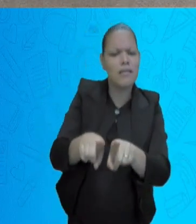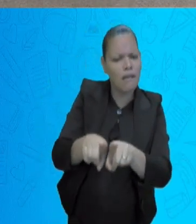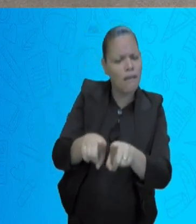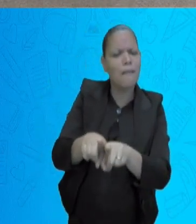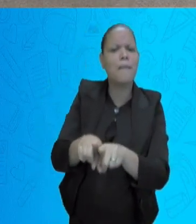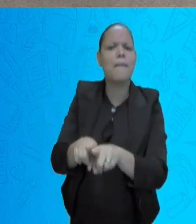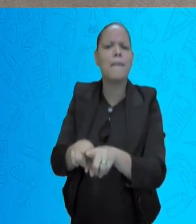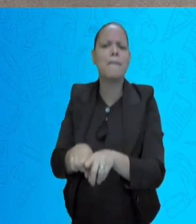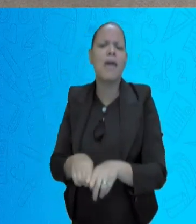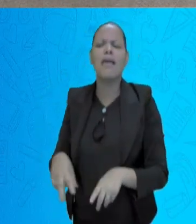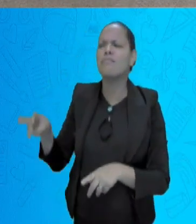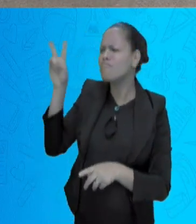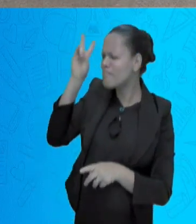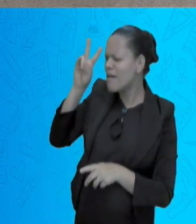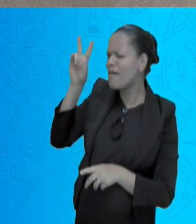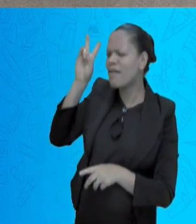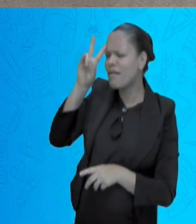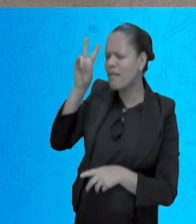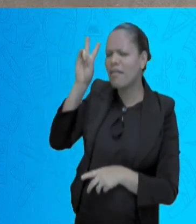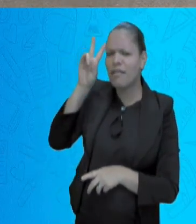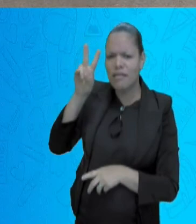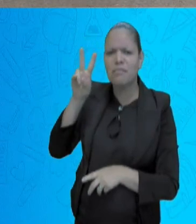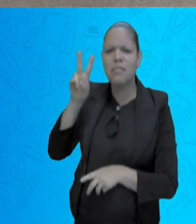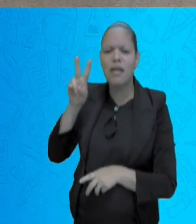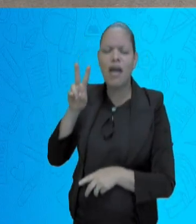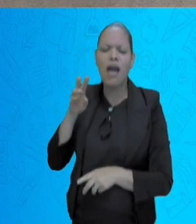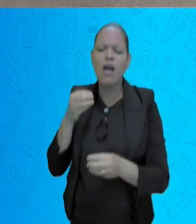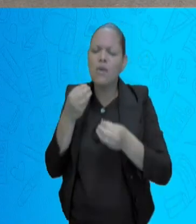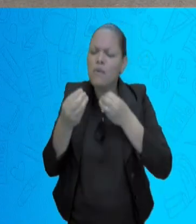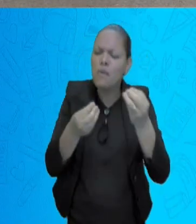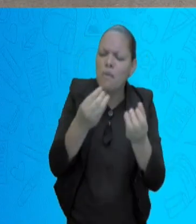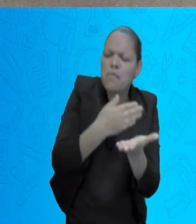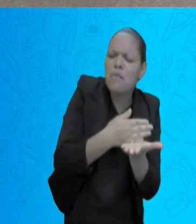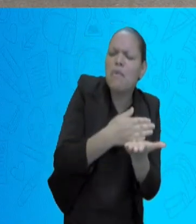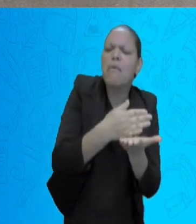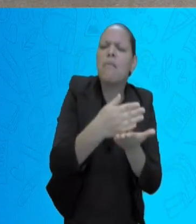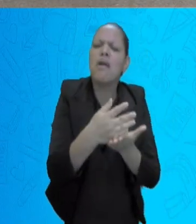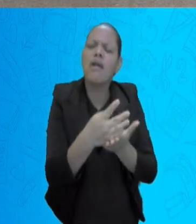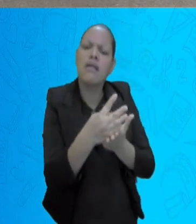alguns pontos ao começar a escrever um texto. Vamos lá?